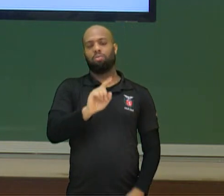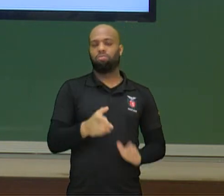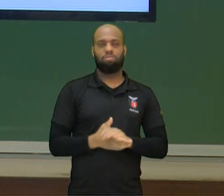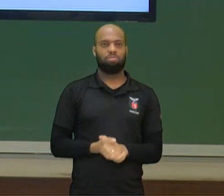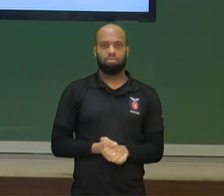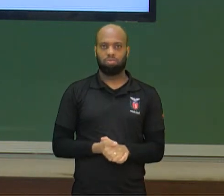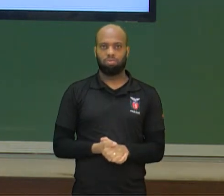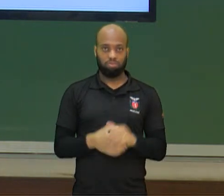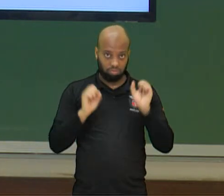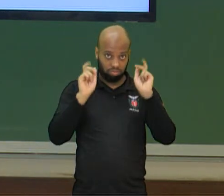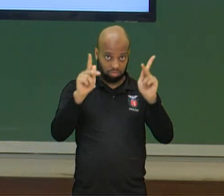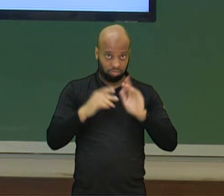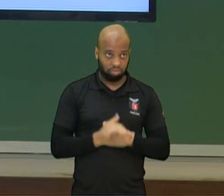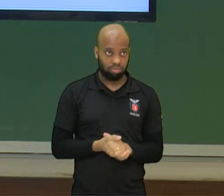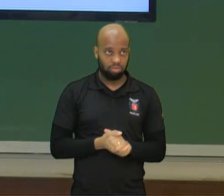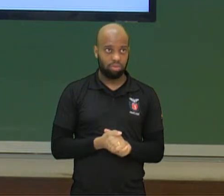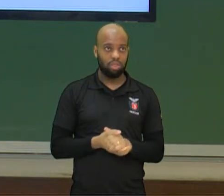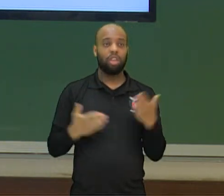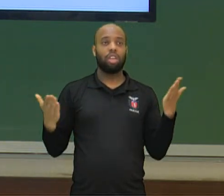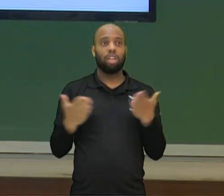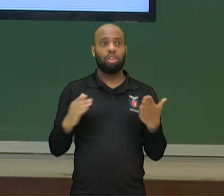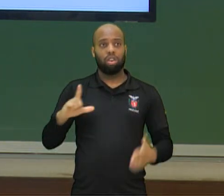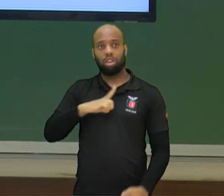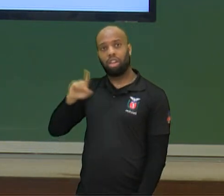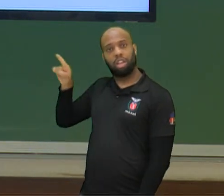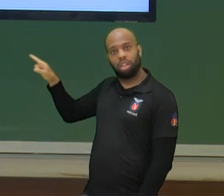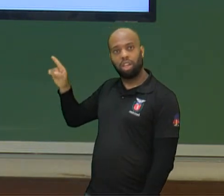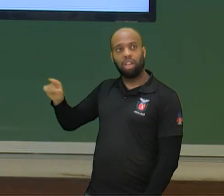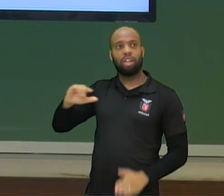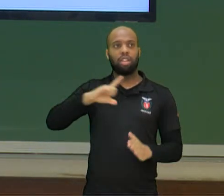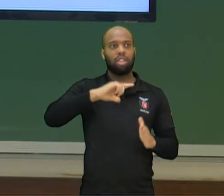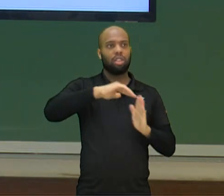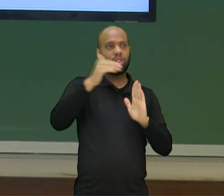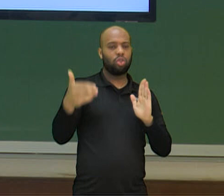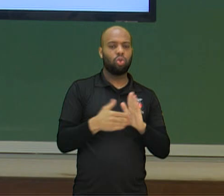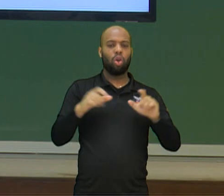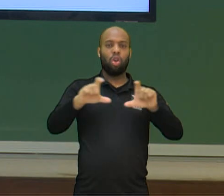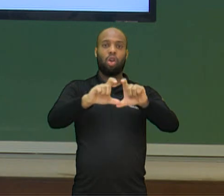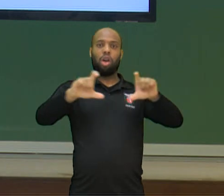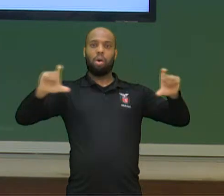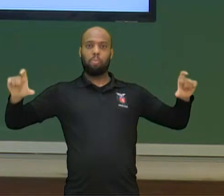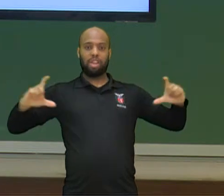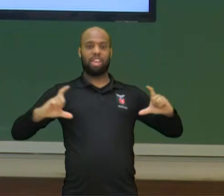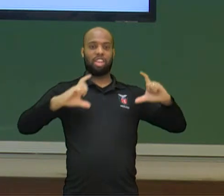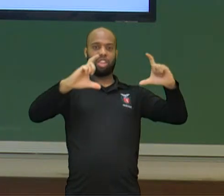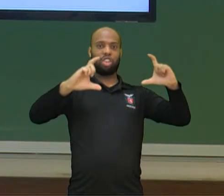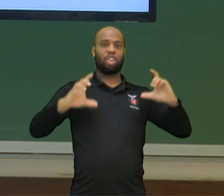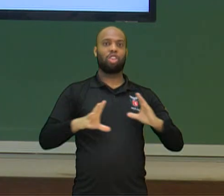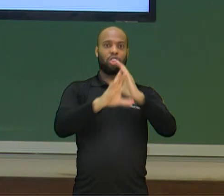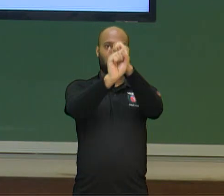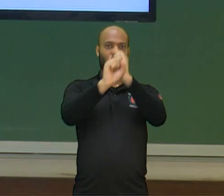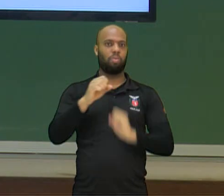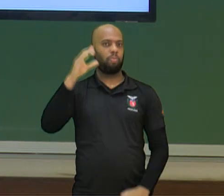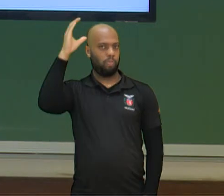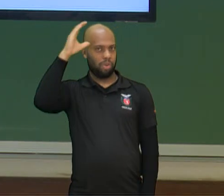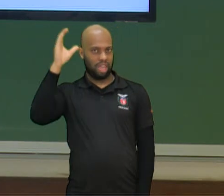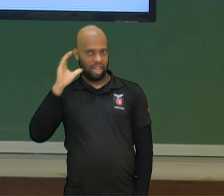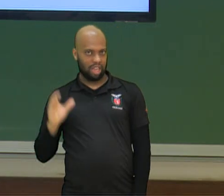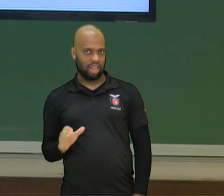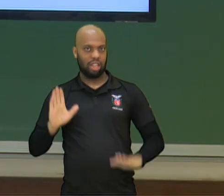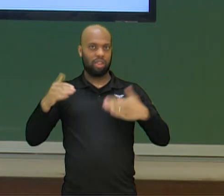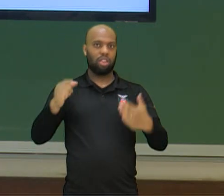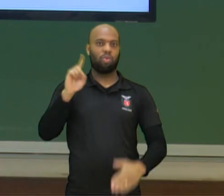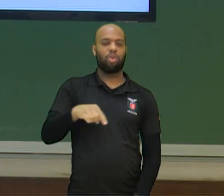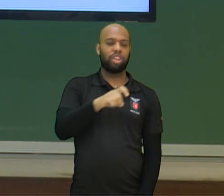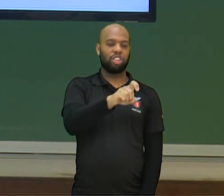acontecer. Beleza? Então, aqui nós temos todo o nosso binômio, que nos resultou em x elevado à